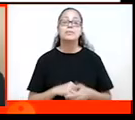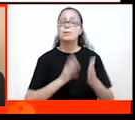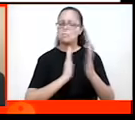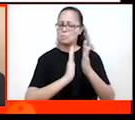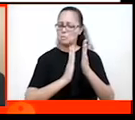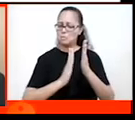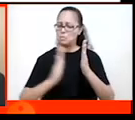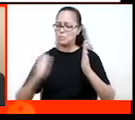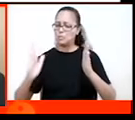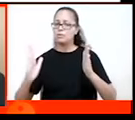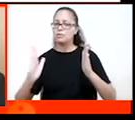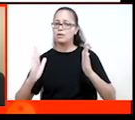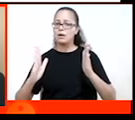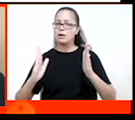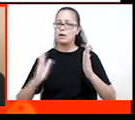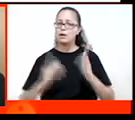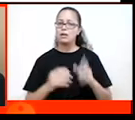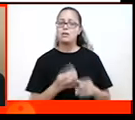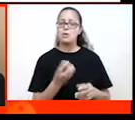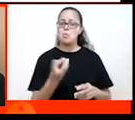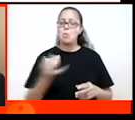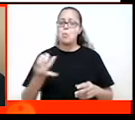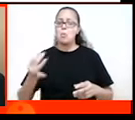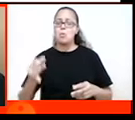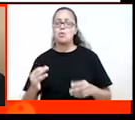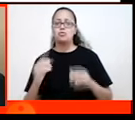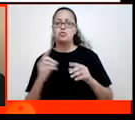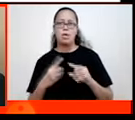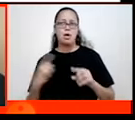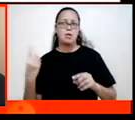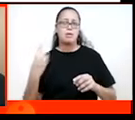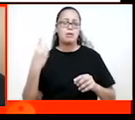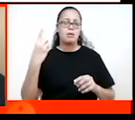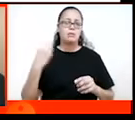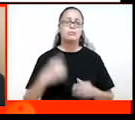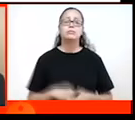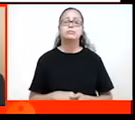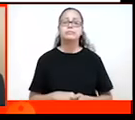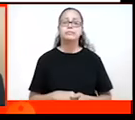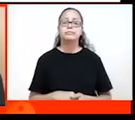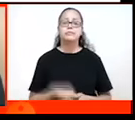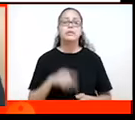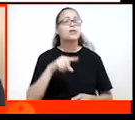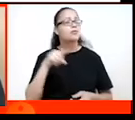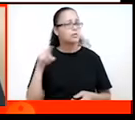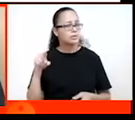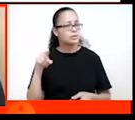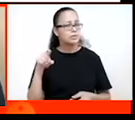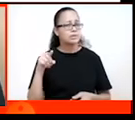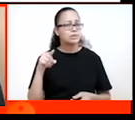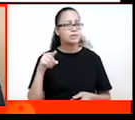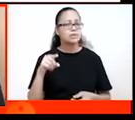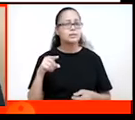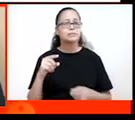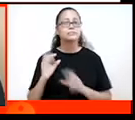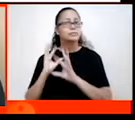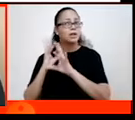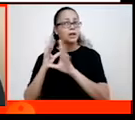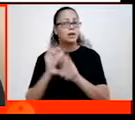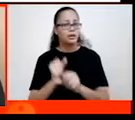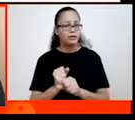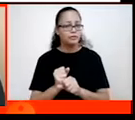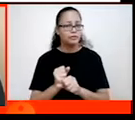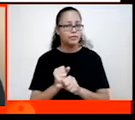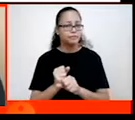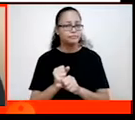em produção em escala, né, em grande quantidade, enquanto a artesanal produzia em pouca quantidade, né? Então vocês podem dar uma voltada, né,